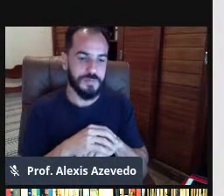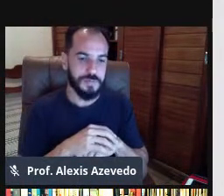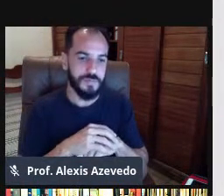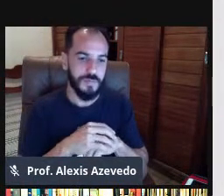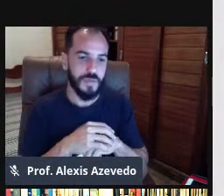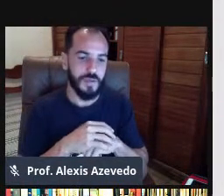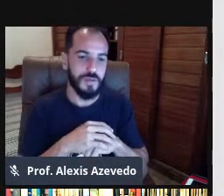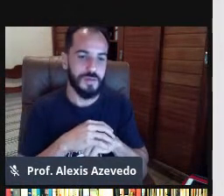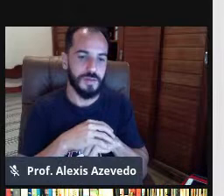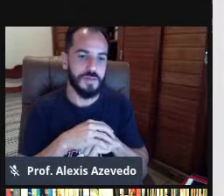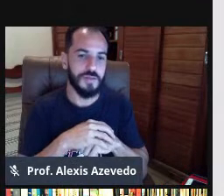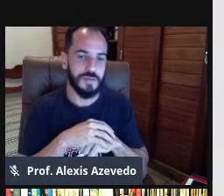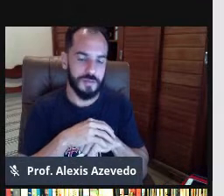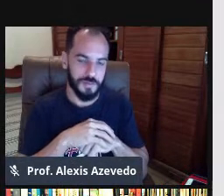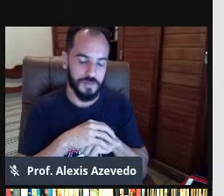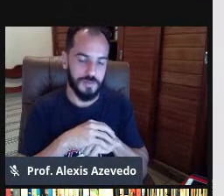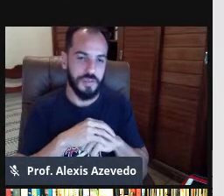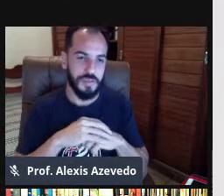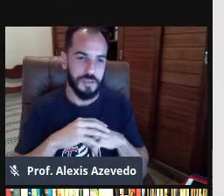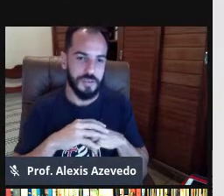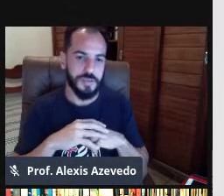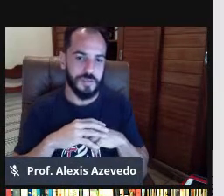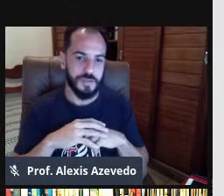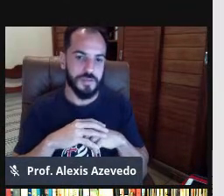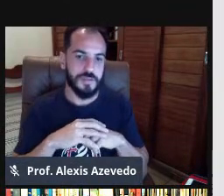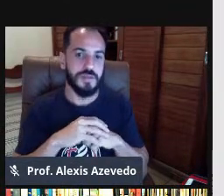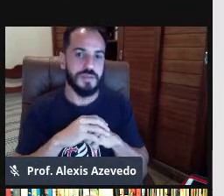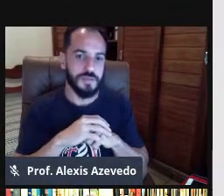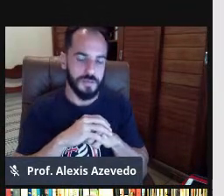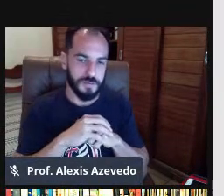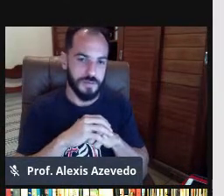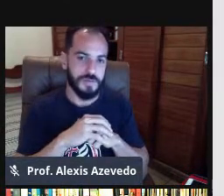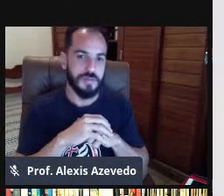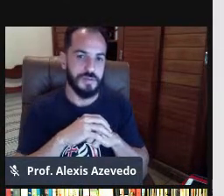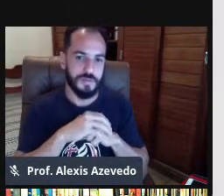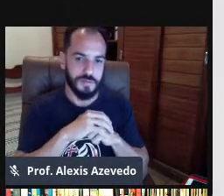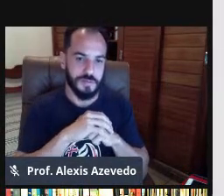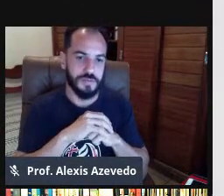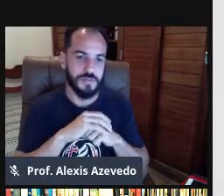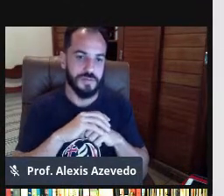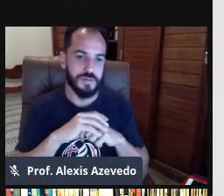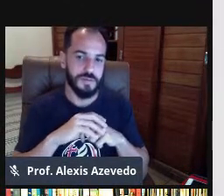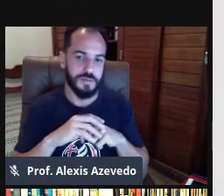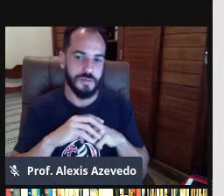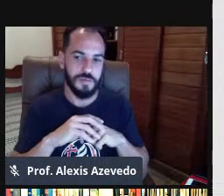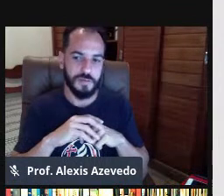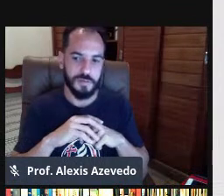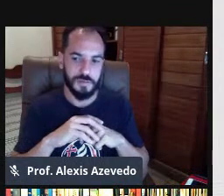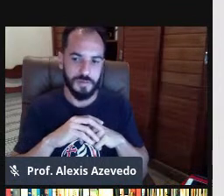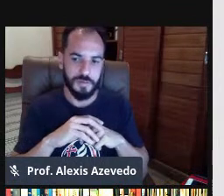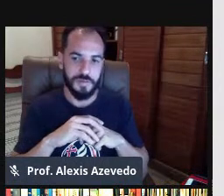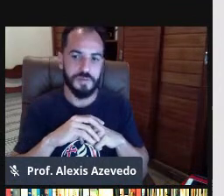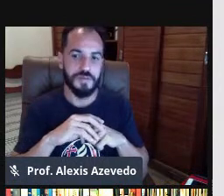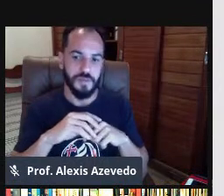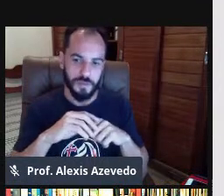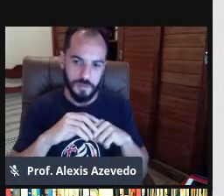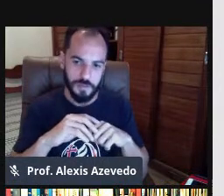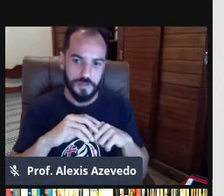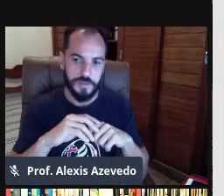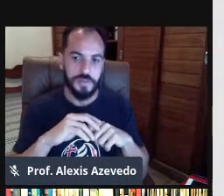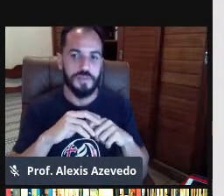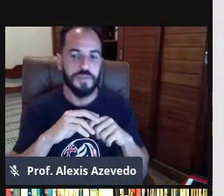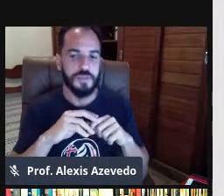terceiro, quarto, quinto e sexto período, que culminaram aí na habilitação em sétimo e oitavo período. E pode